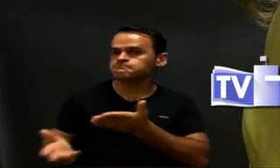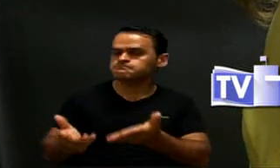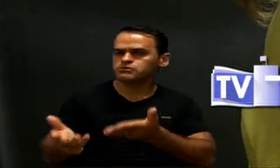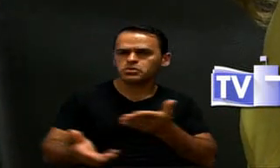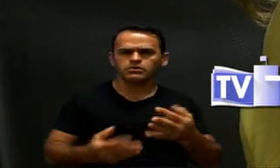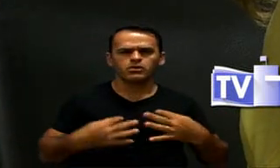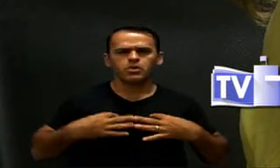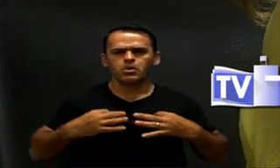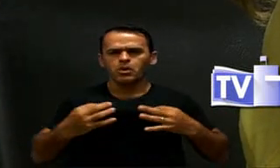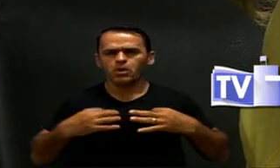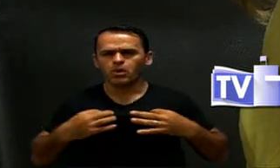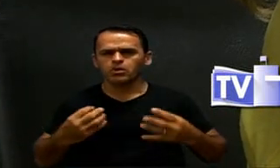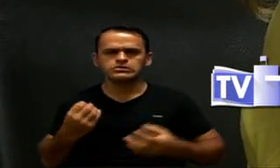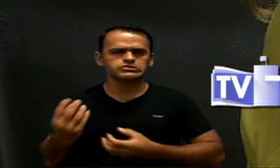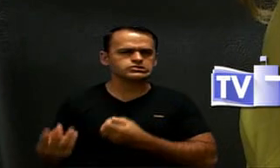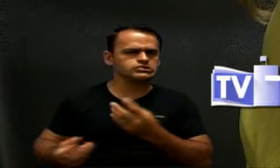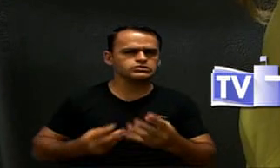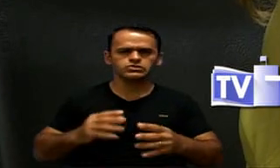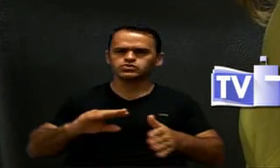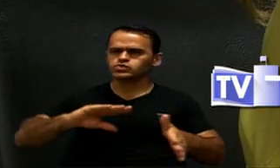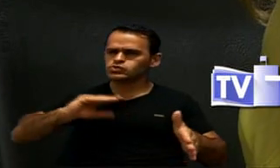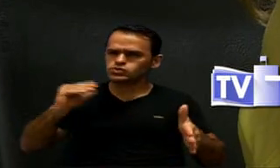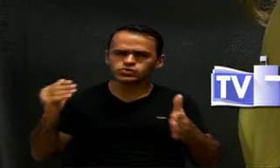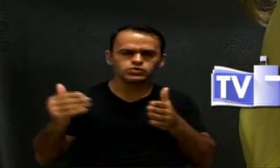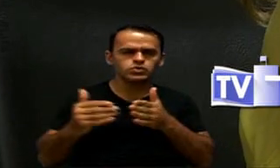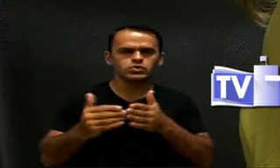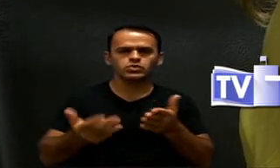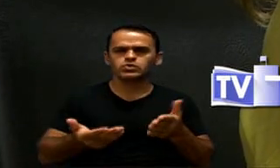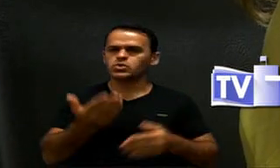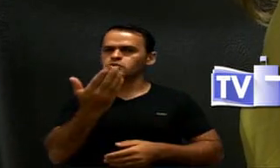Desde a roupa, de tudo,